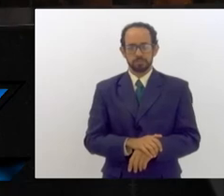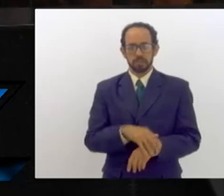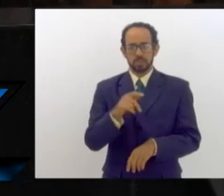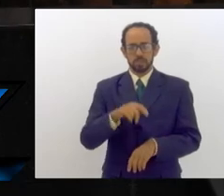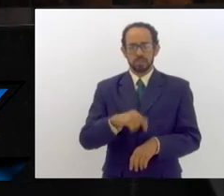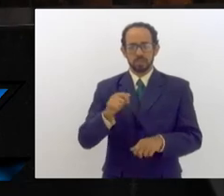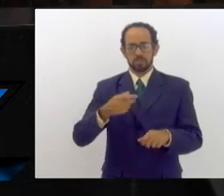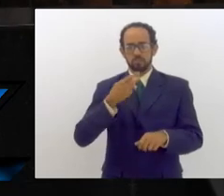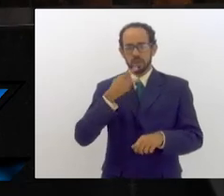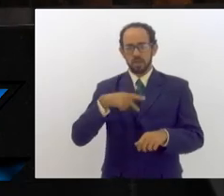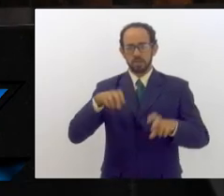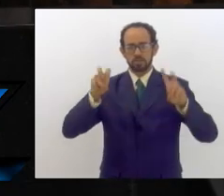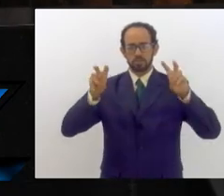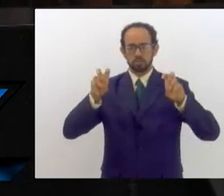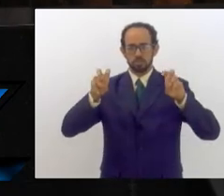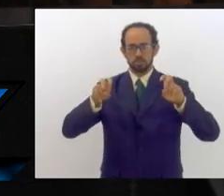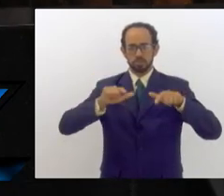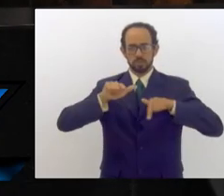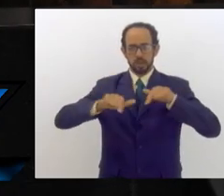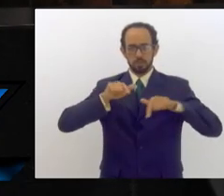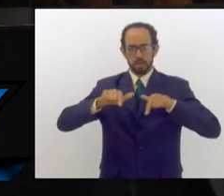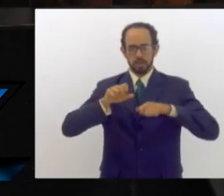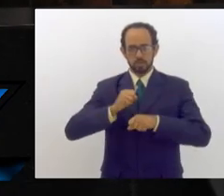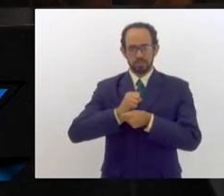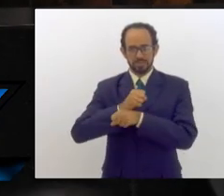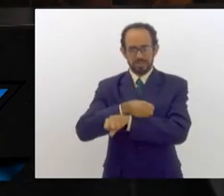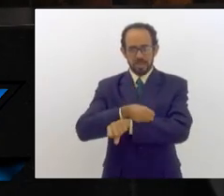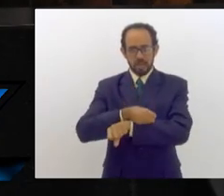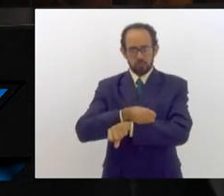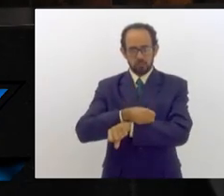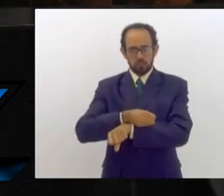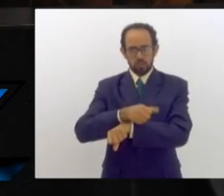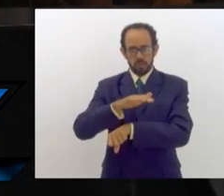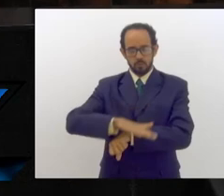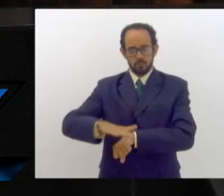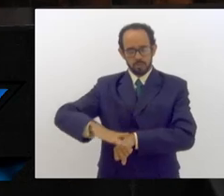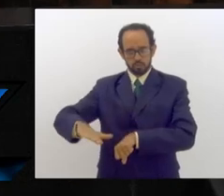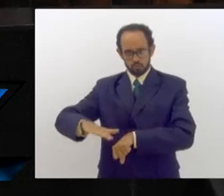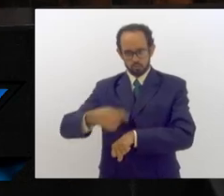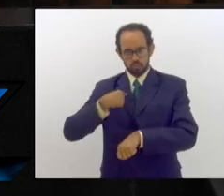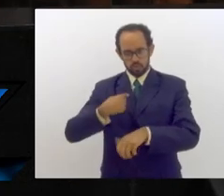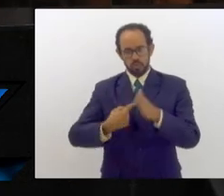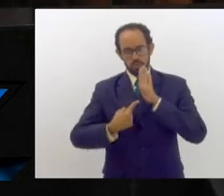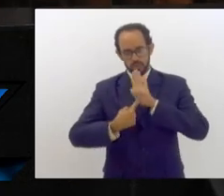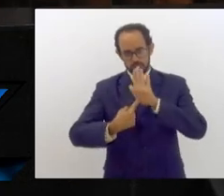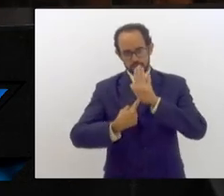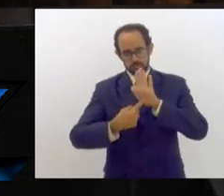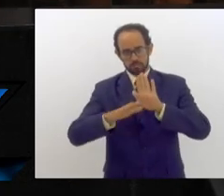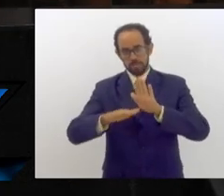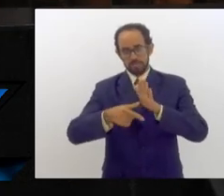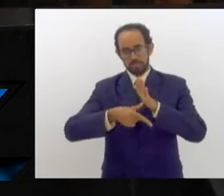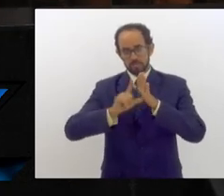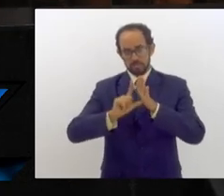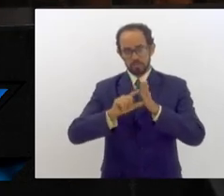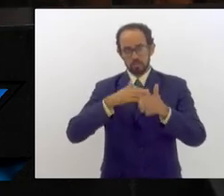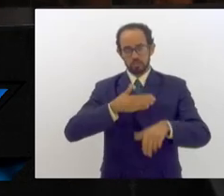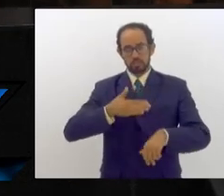que trata de trabalho escravo infantil um projeto que eu aqui apresentei mas antes de falar desse projeto especificamente